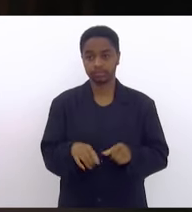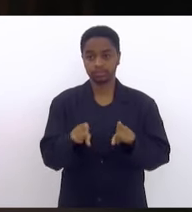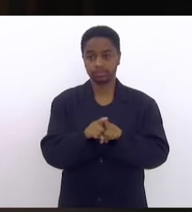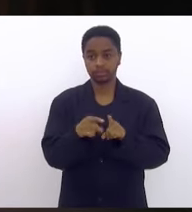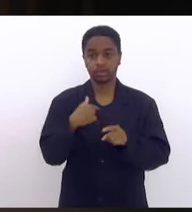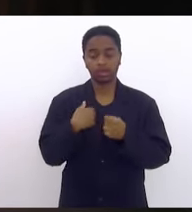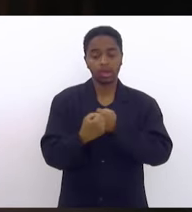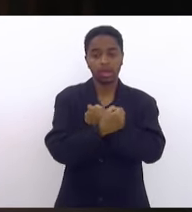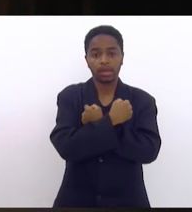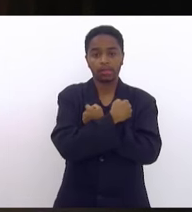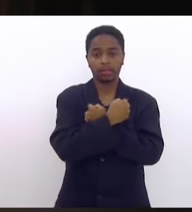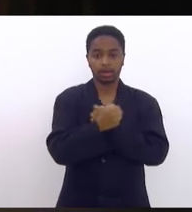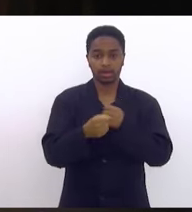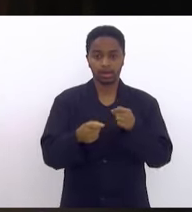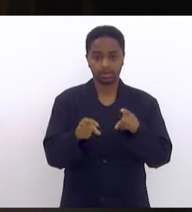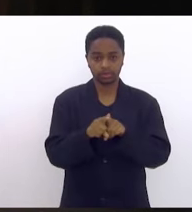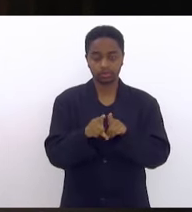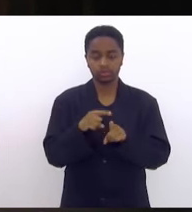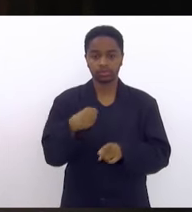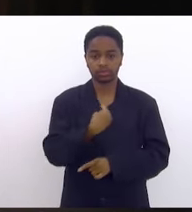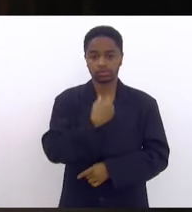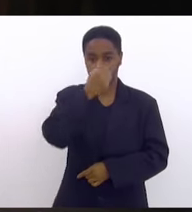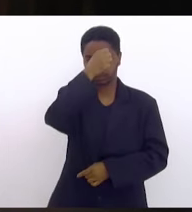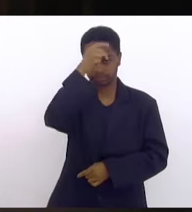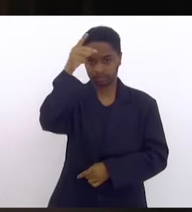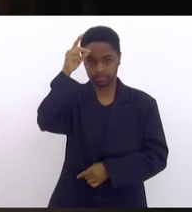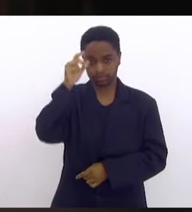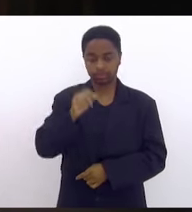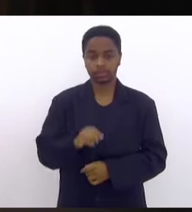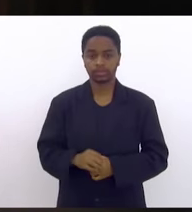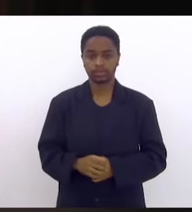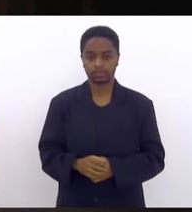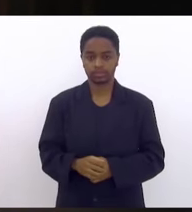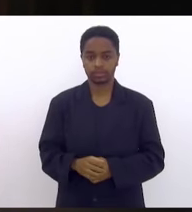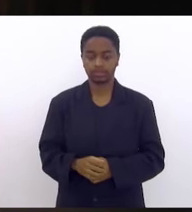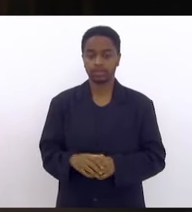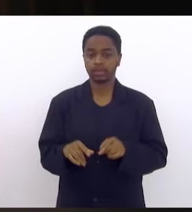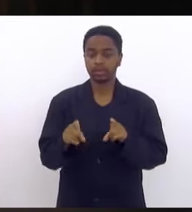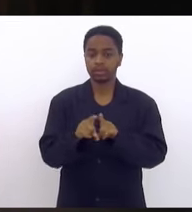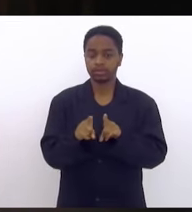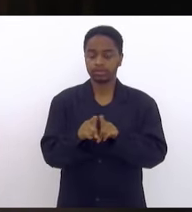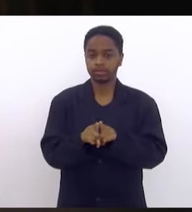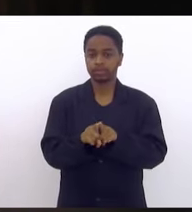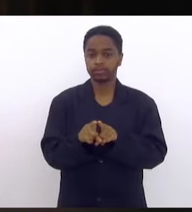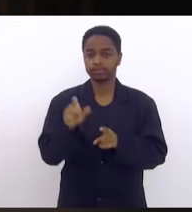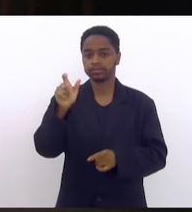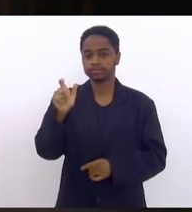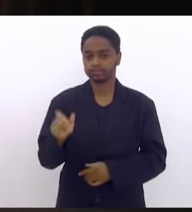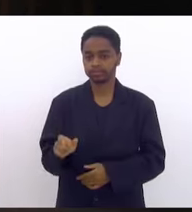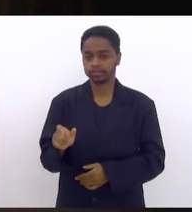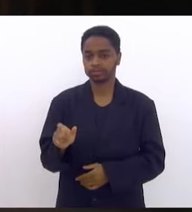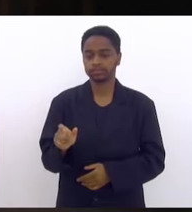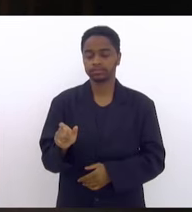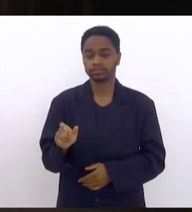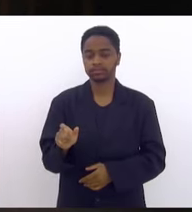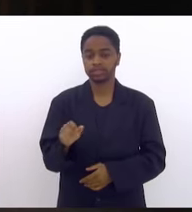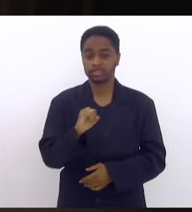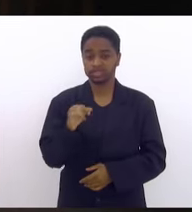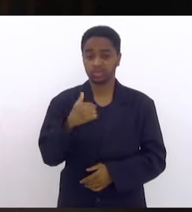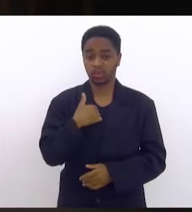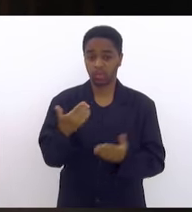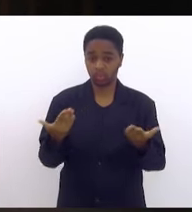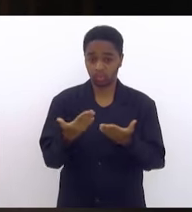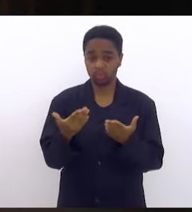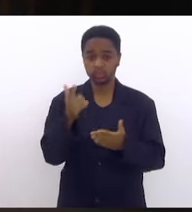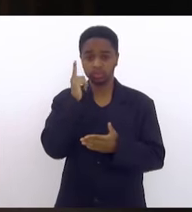grande abraço também para o nosso prefeito da nossa cidade, Alain Bombeiro, uma pessoa também que, se eu estou onde estou também,